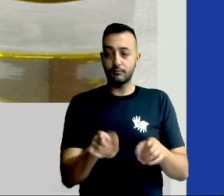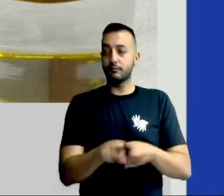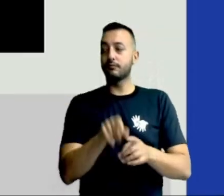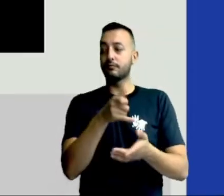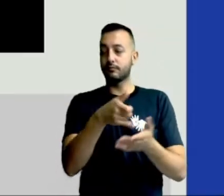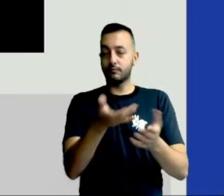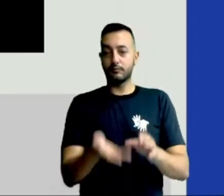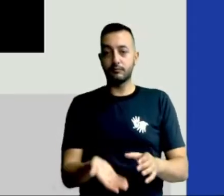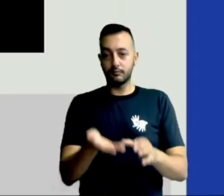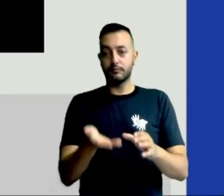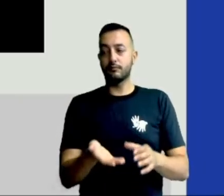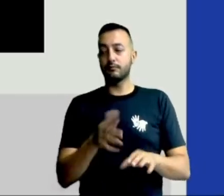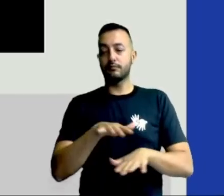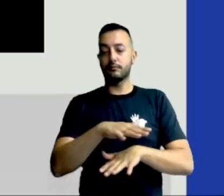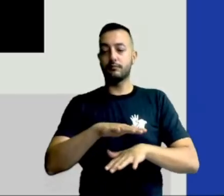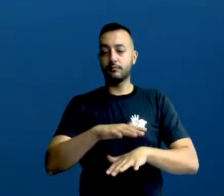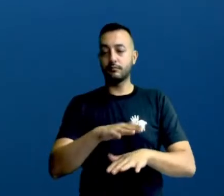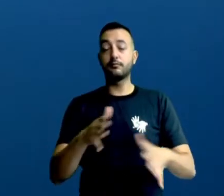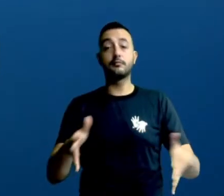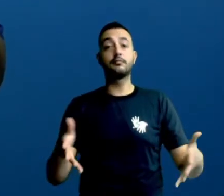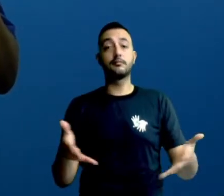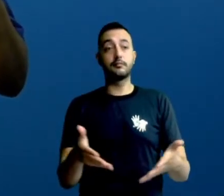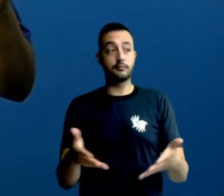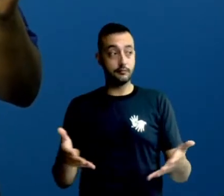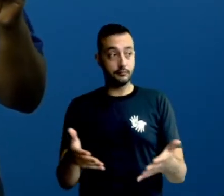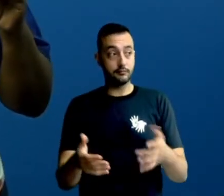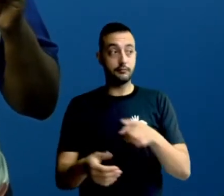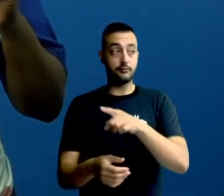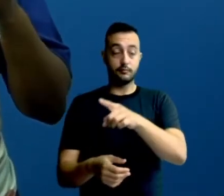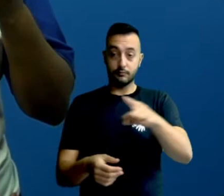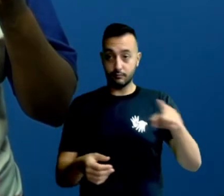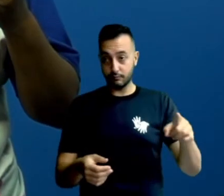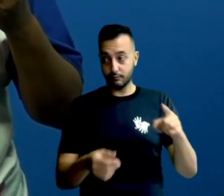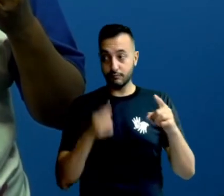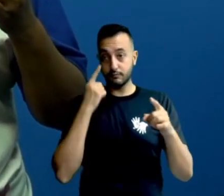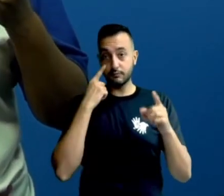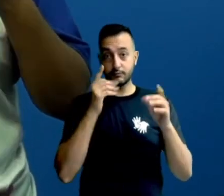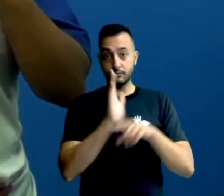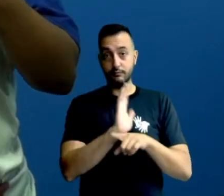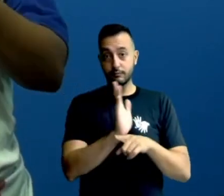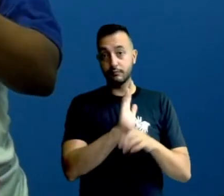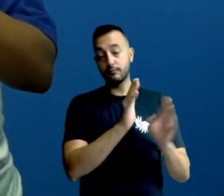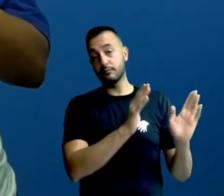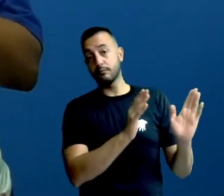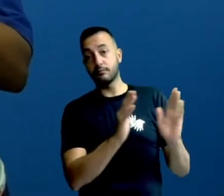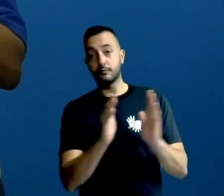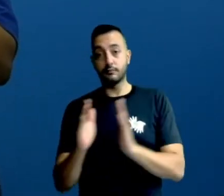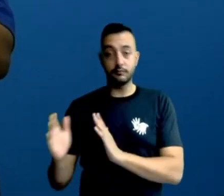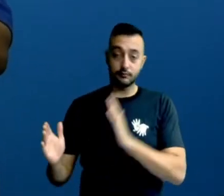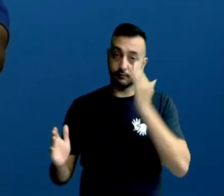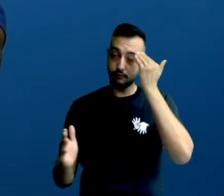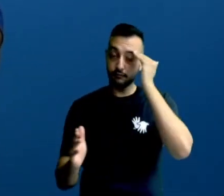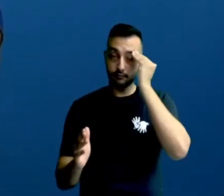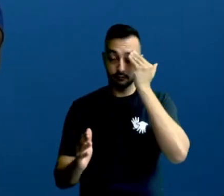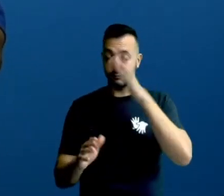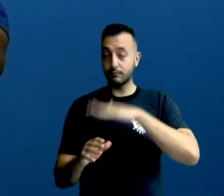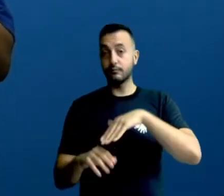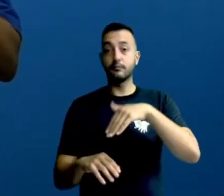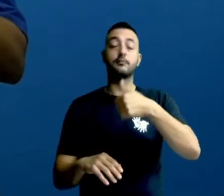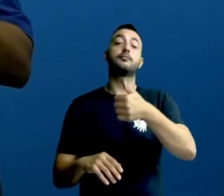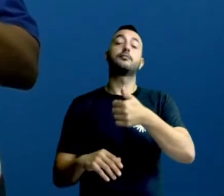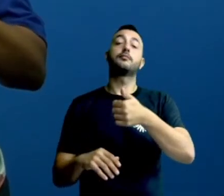água. Aí agora, vocês vão assistir um vídeo para entender um pouquinho